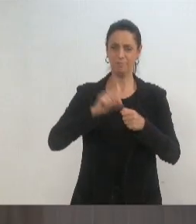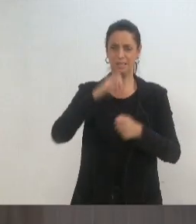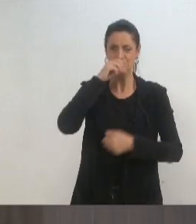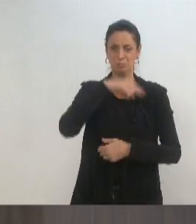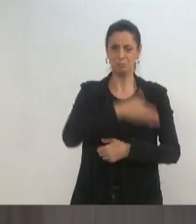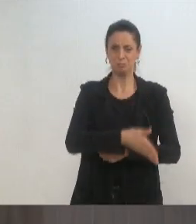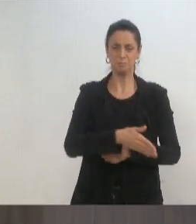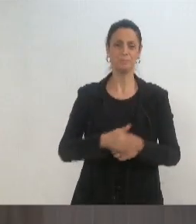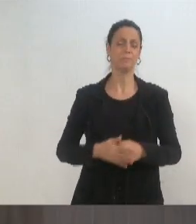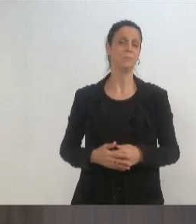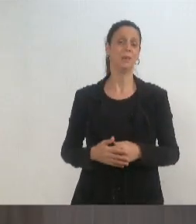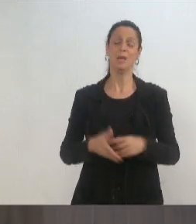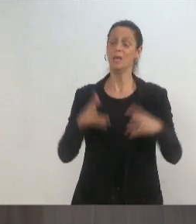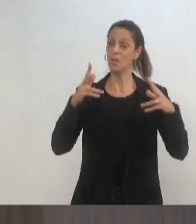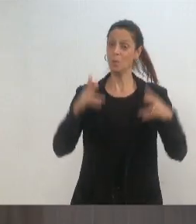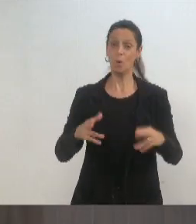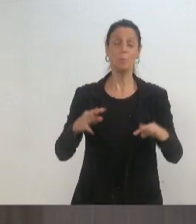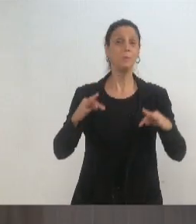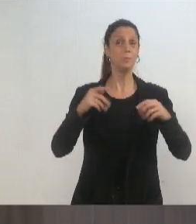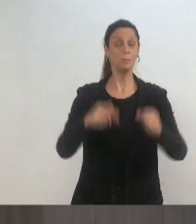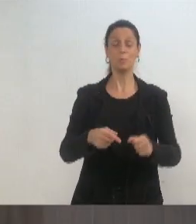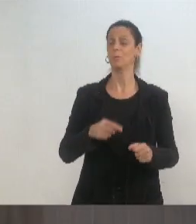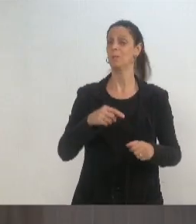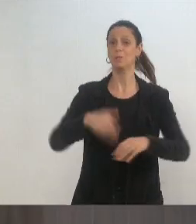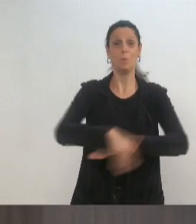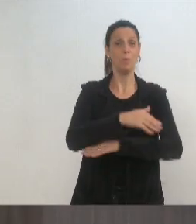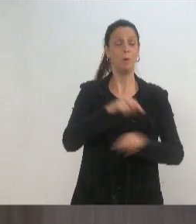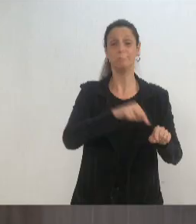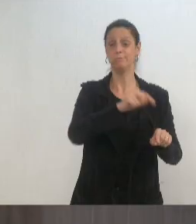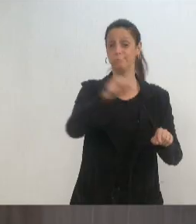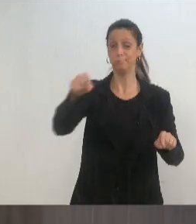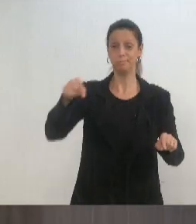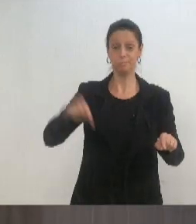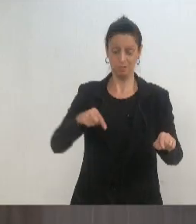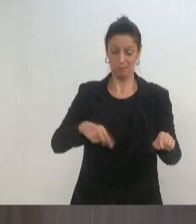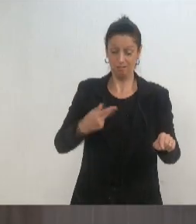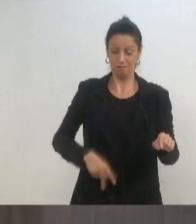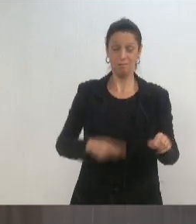as ruas de barro da nossa cidade. Todas. E eu venho falando há muito